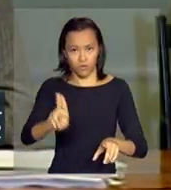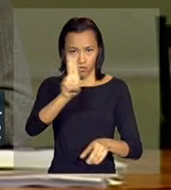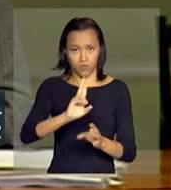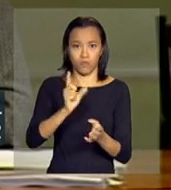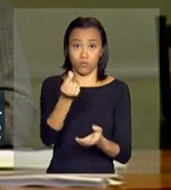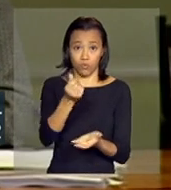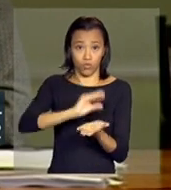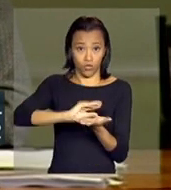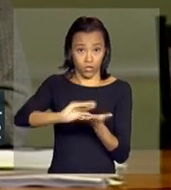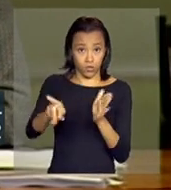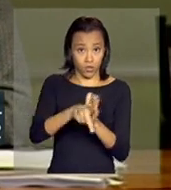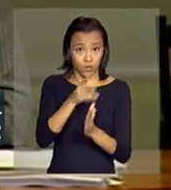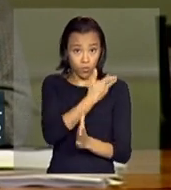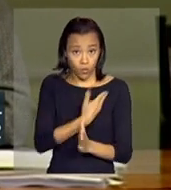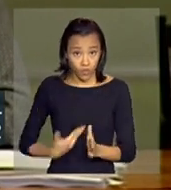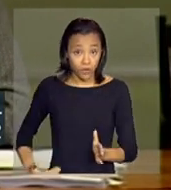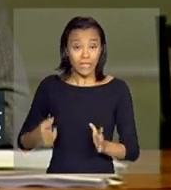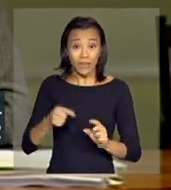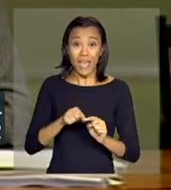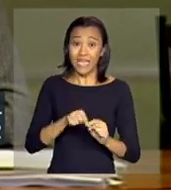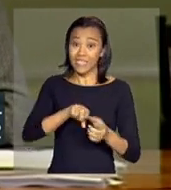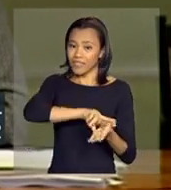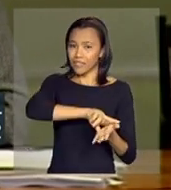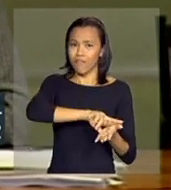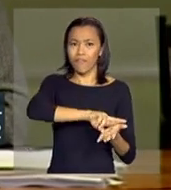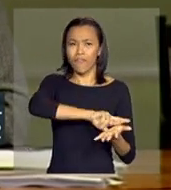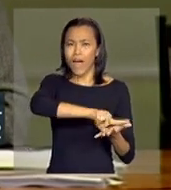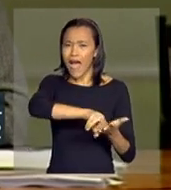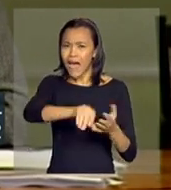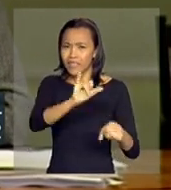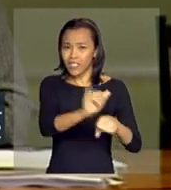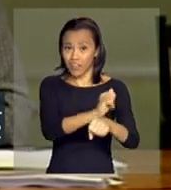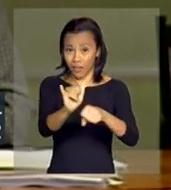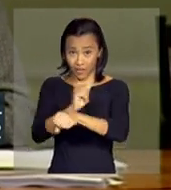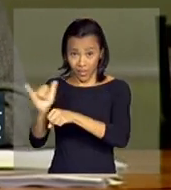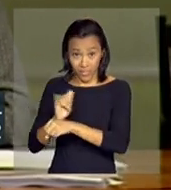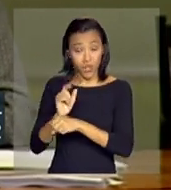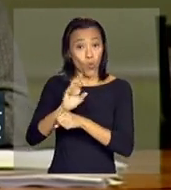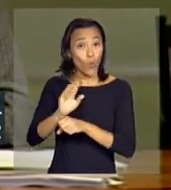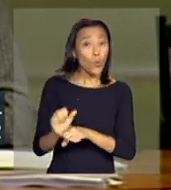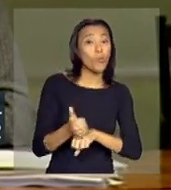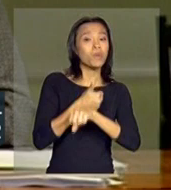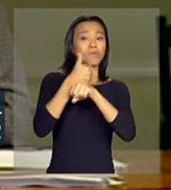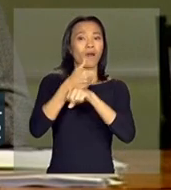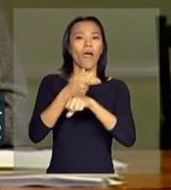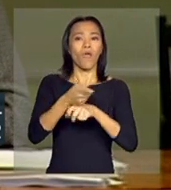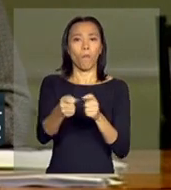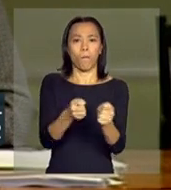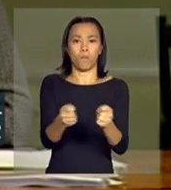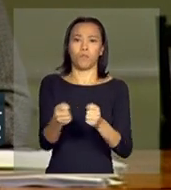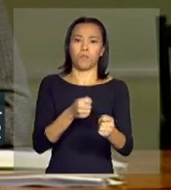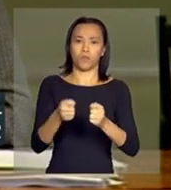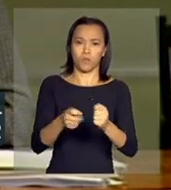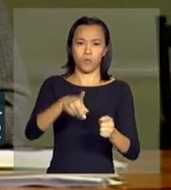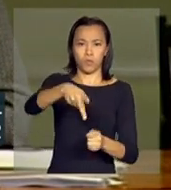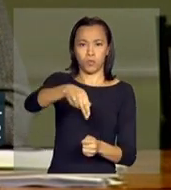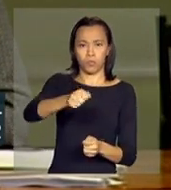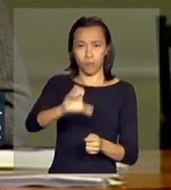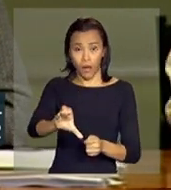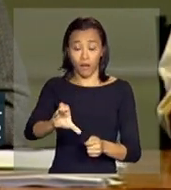uma série de ações de gestão, uma das ações importantes é o monitoramento do PAC, onde, em